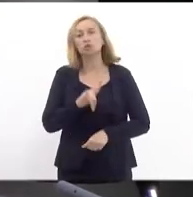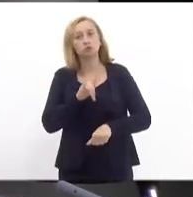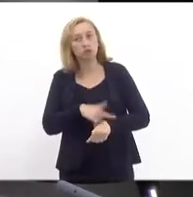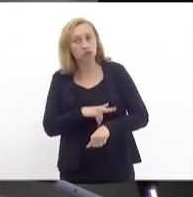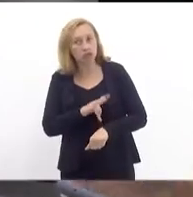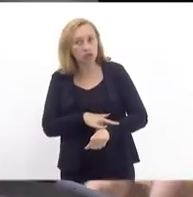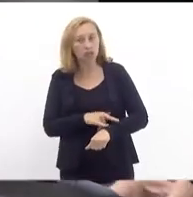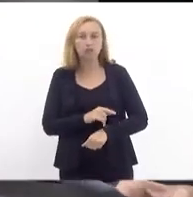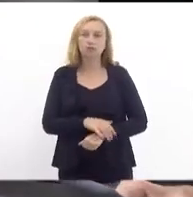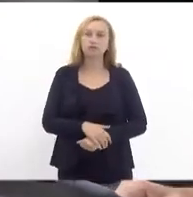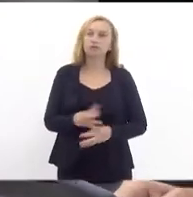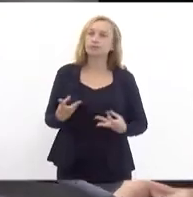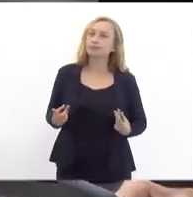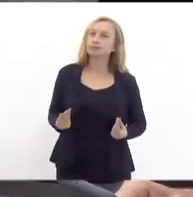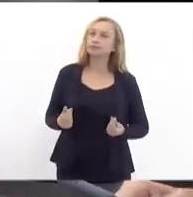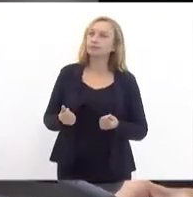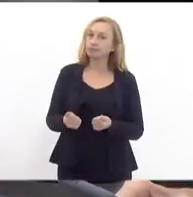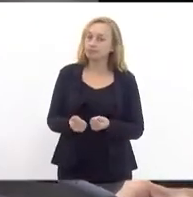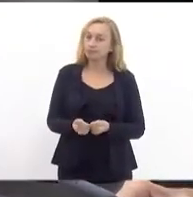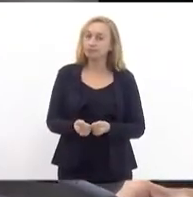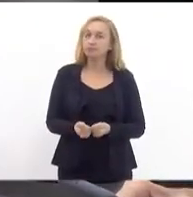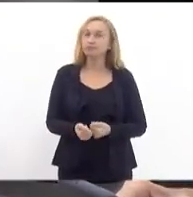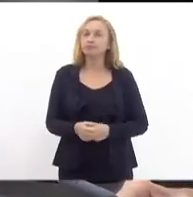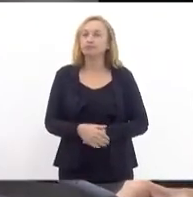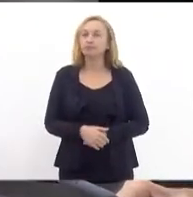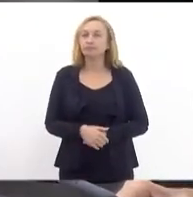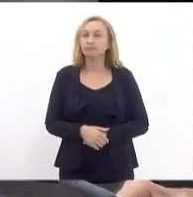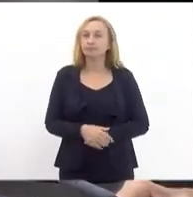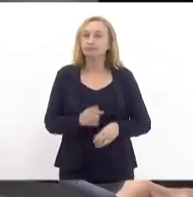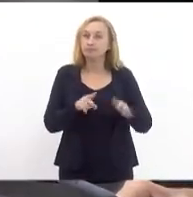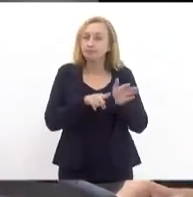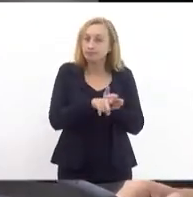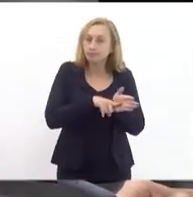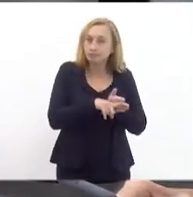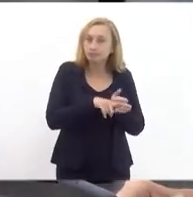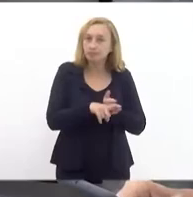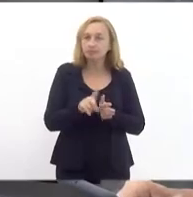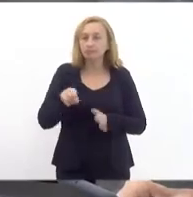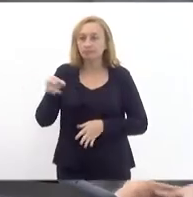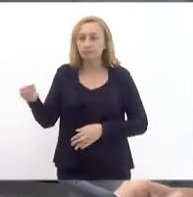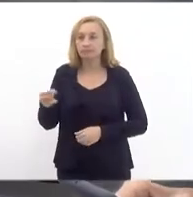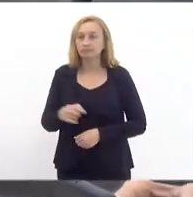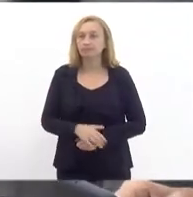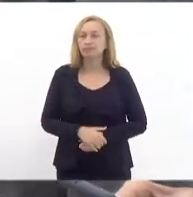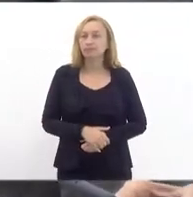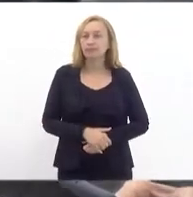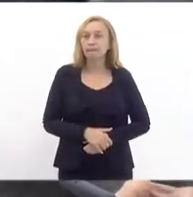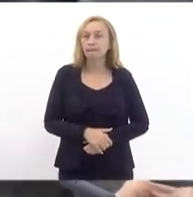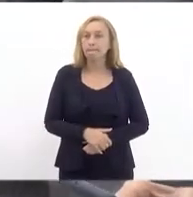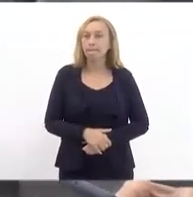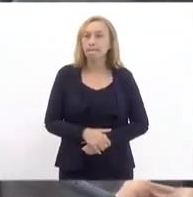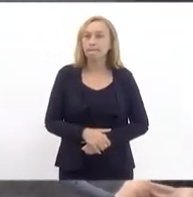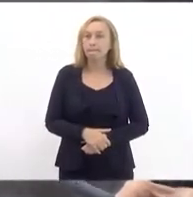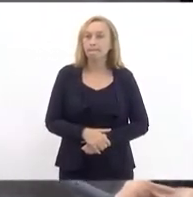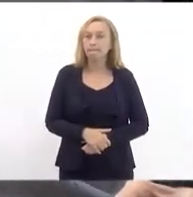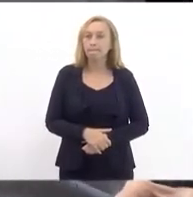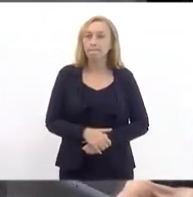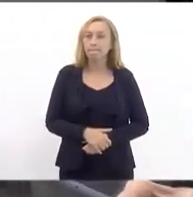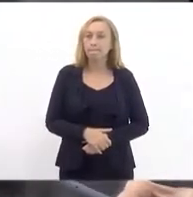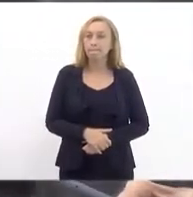banheiros, no, a vigilância, a fiscalização, etc. E cá entre